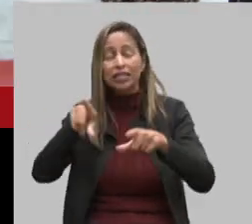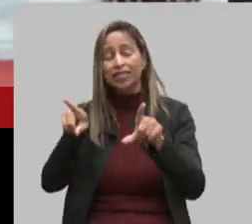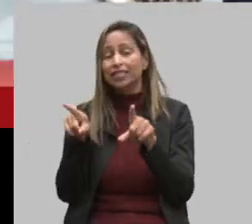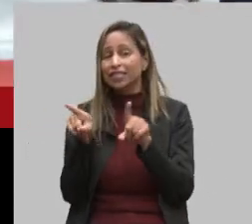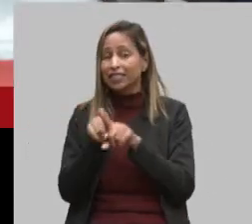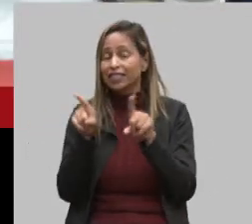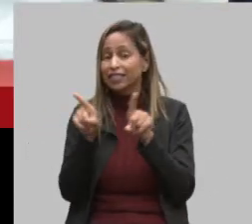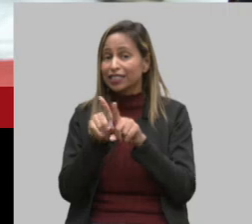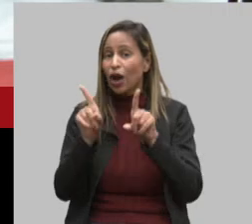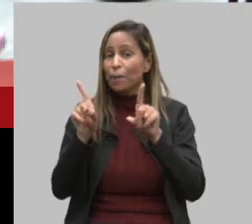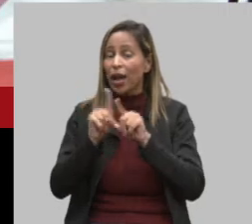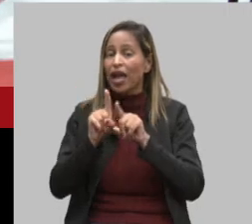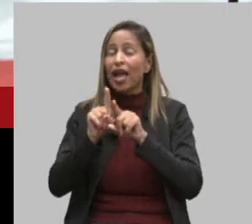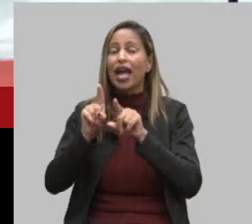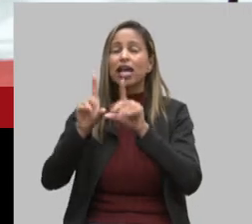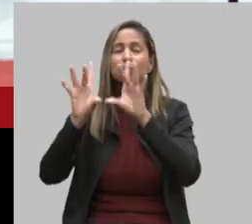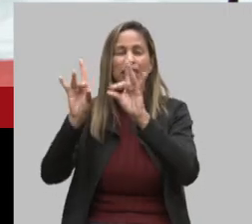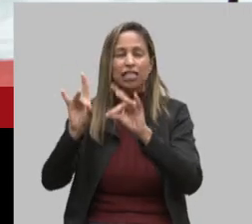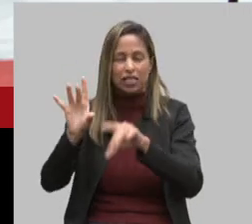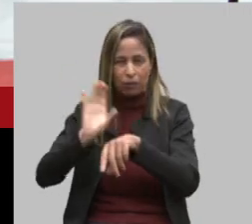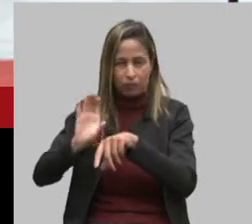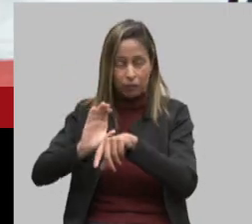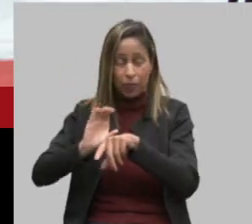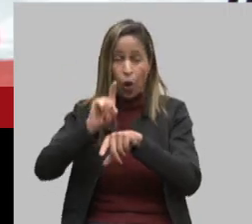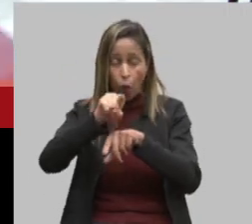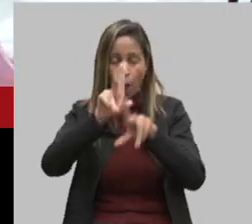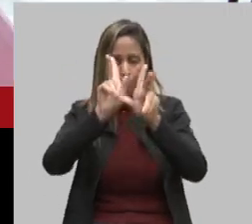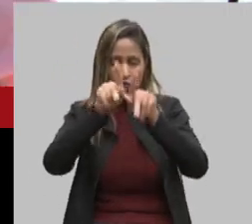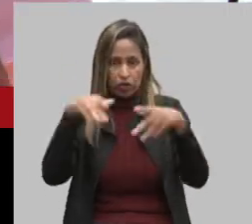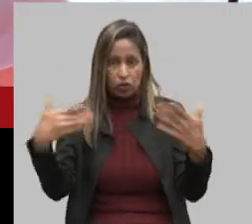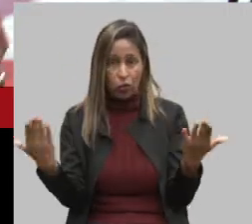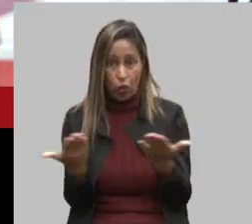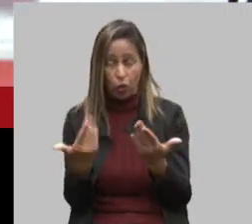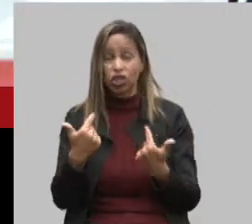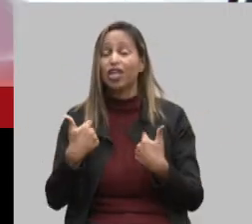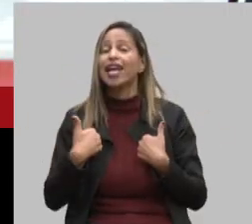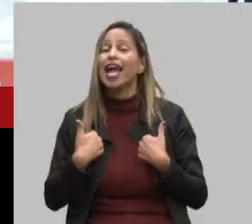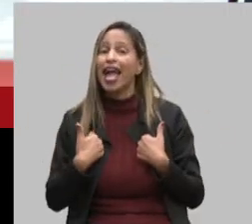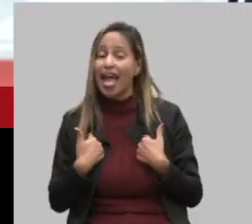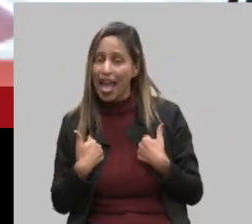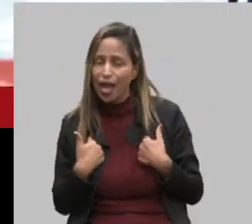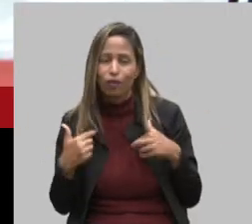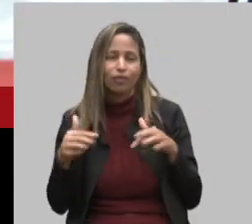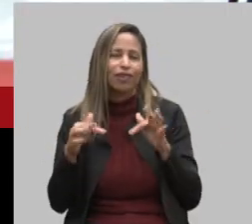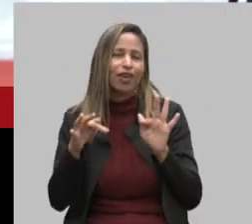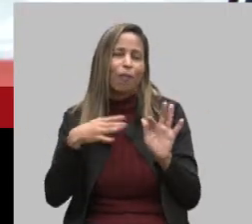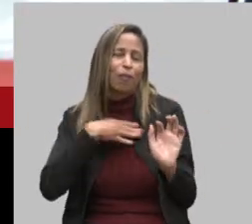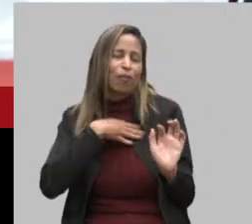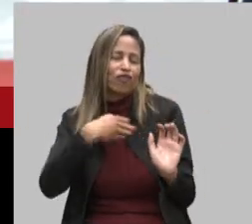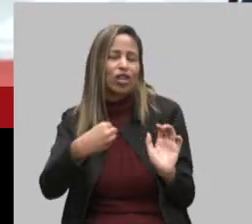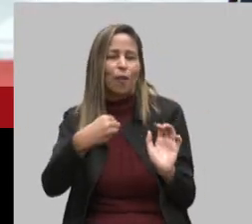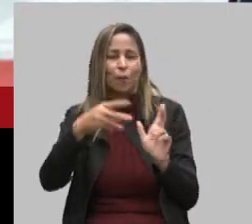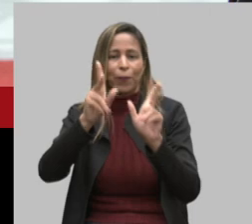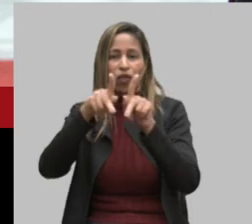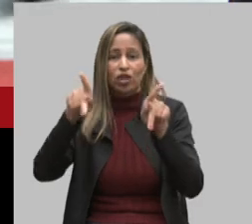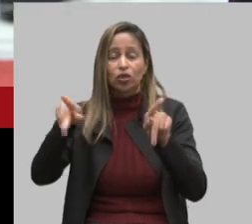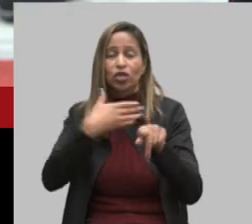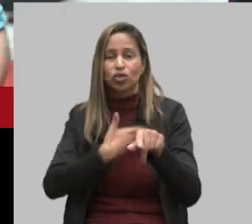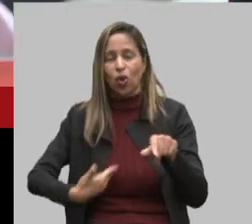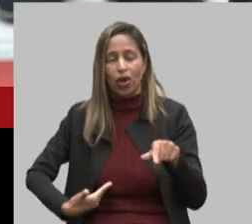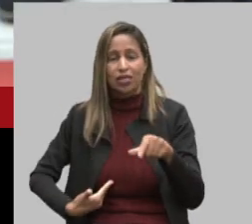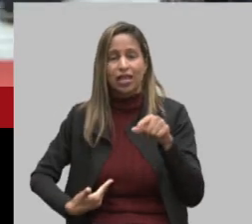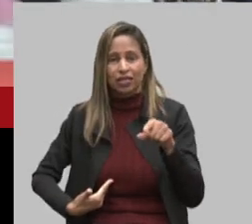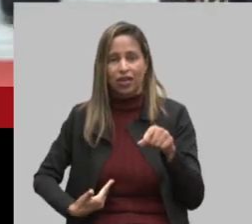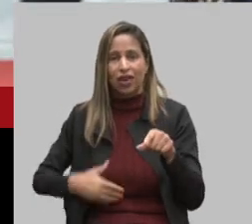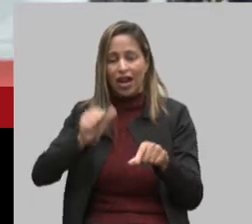questão da especialização um professor hoje eu filho de uma mera professora de uma escola pública Estadual Ana Lúcia